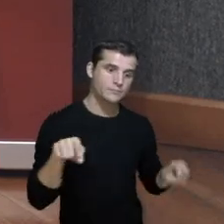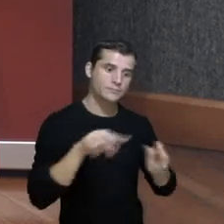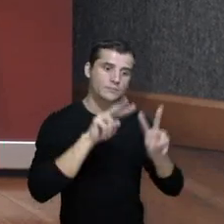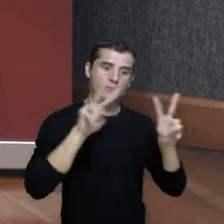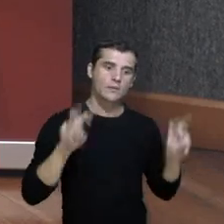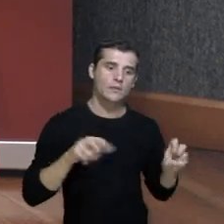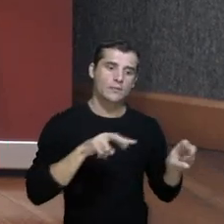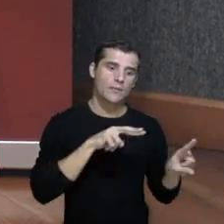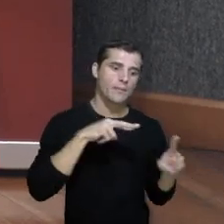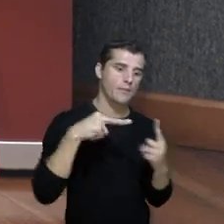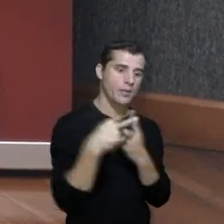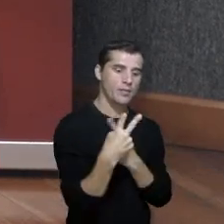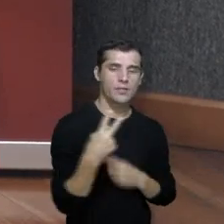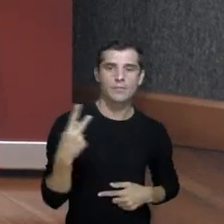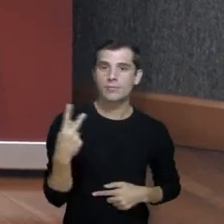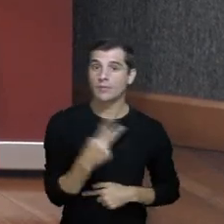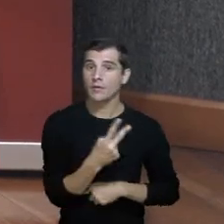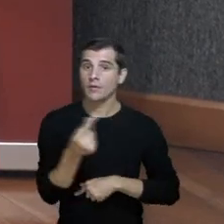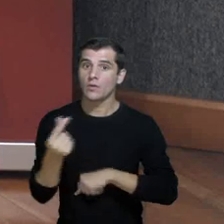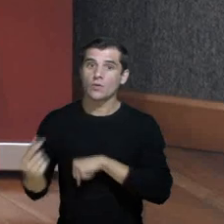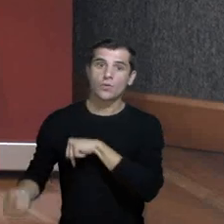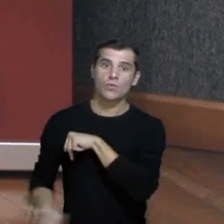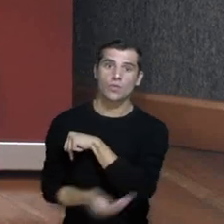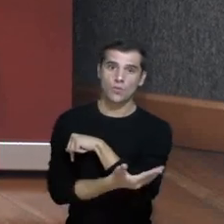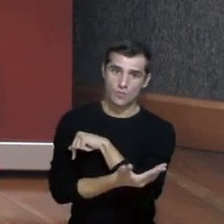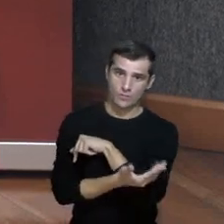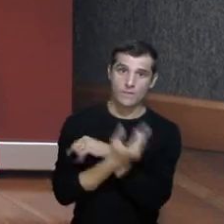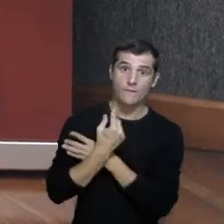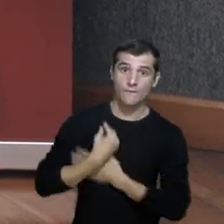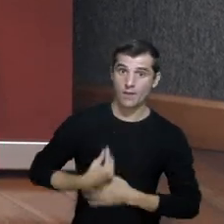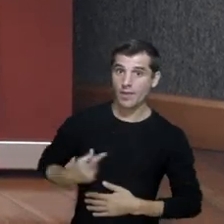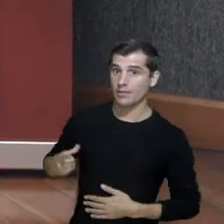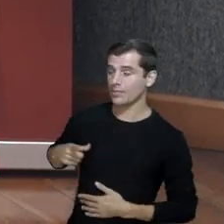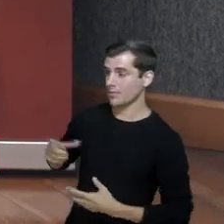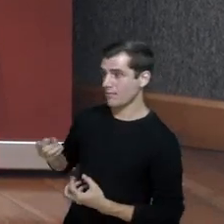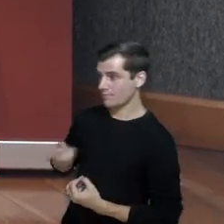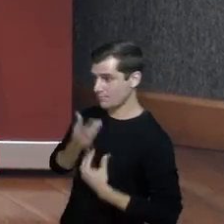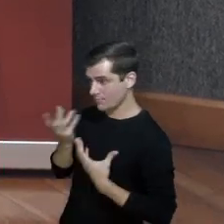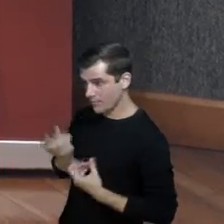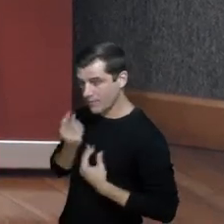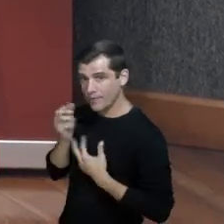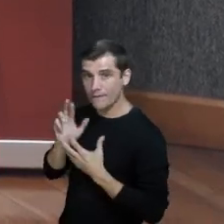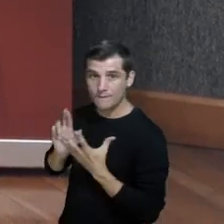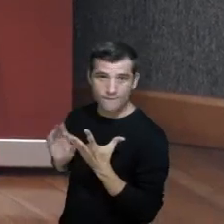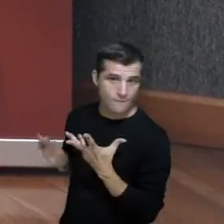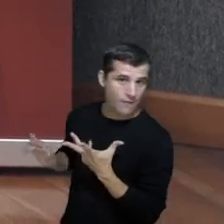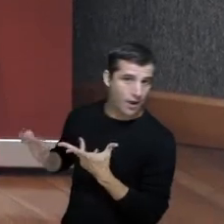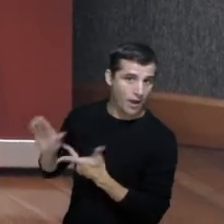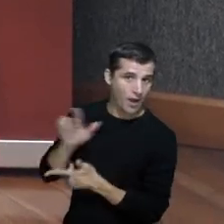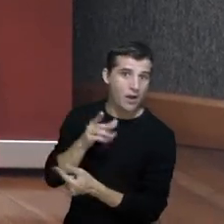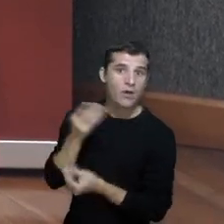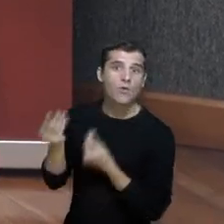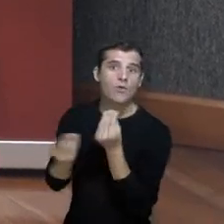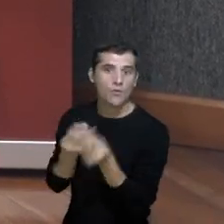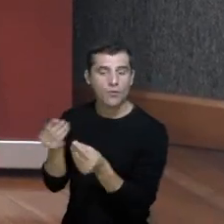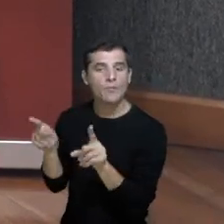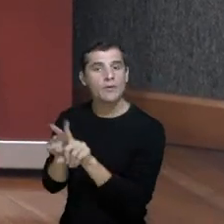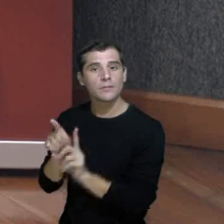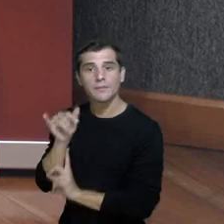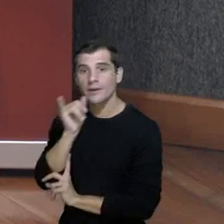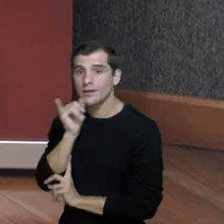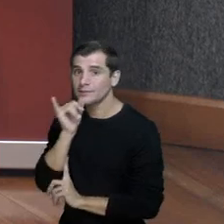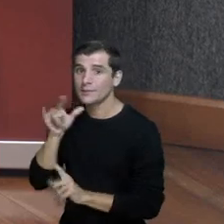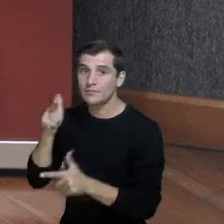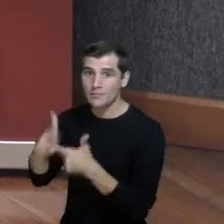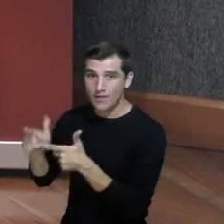corrupção né já ouvimos aqui muitas expressões de como isso se manifesta já ouvimos aqui alguns exemplos de problemas relacionados